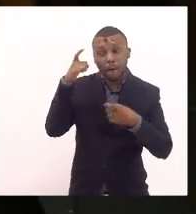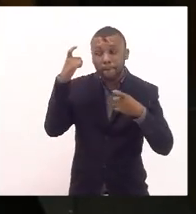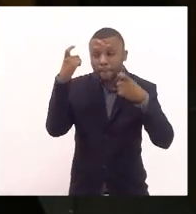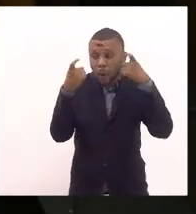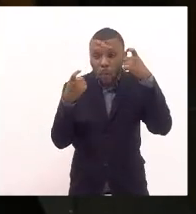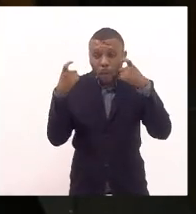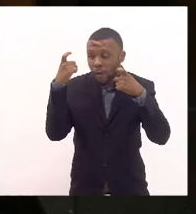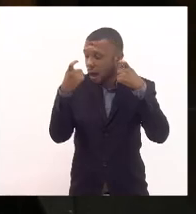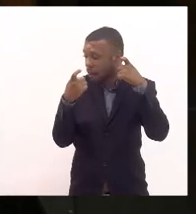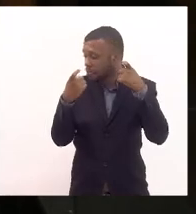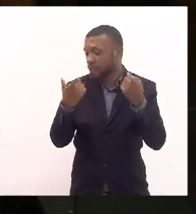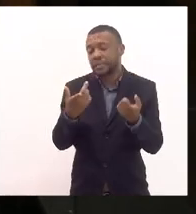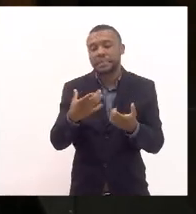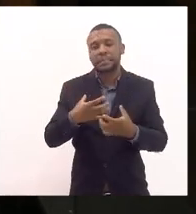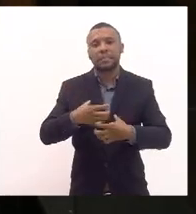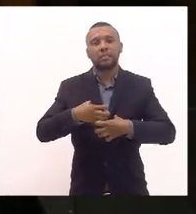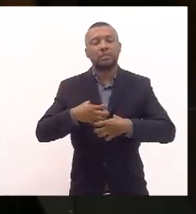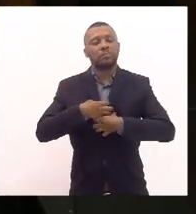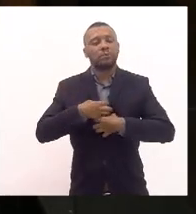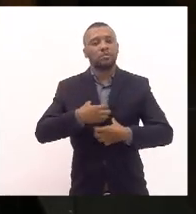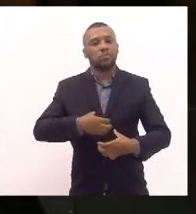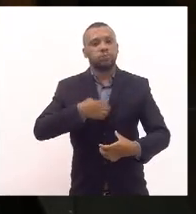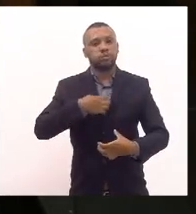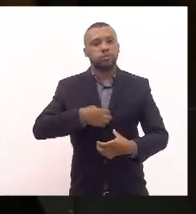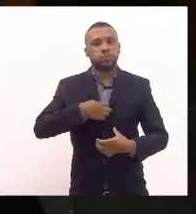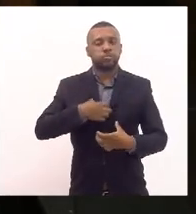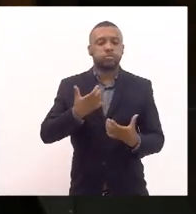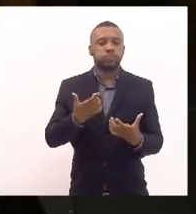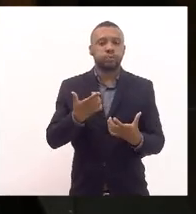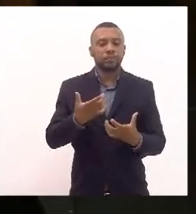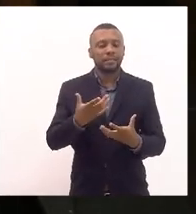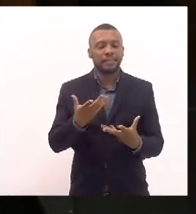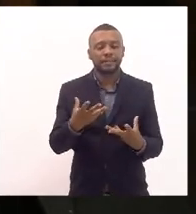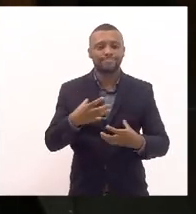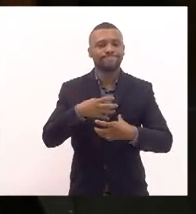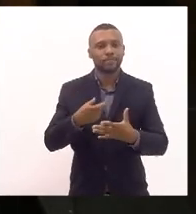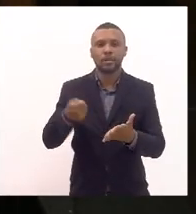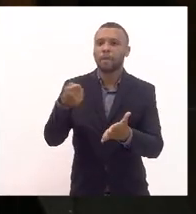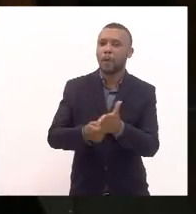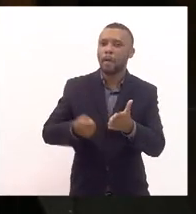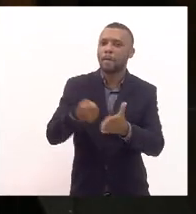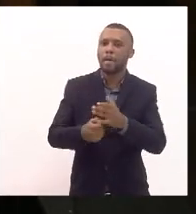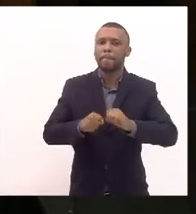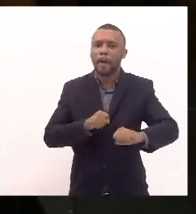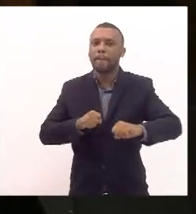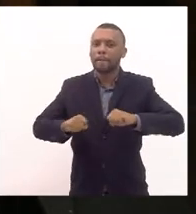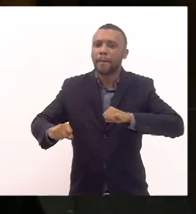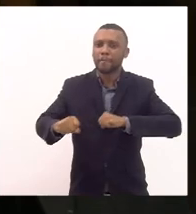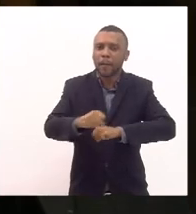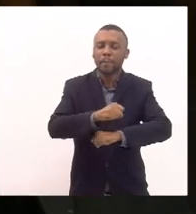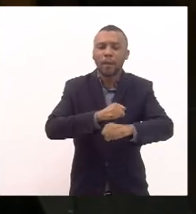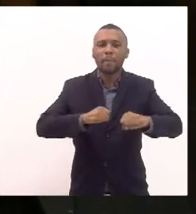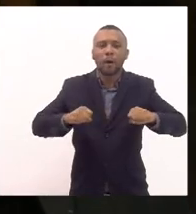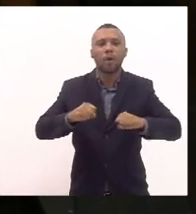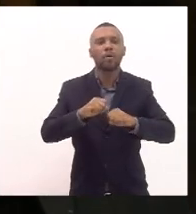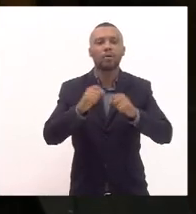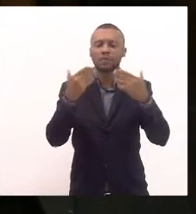e mais indignado e com maior espírito de combatividade Diante